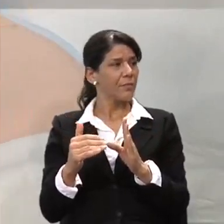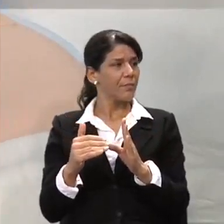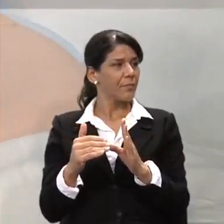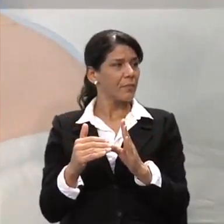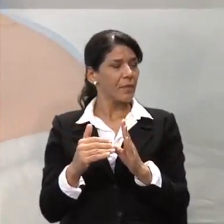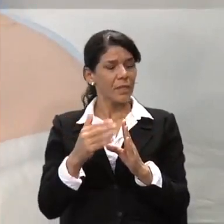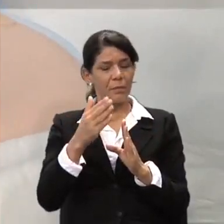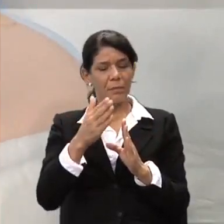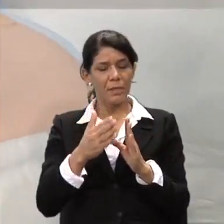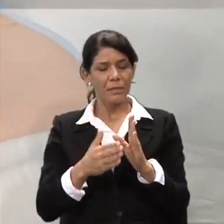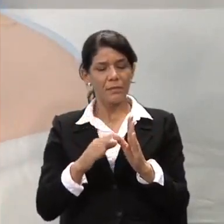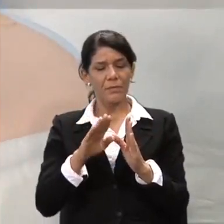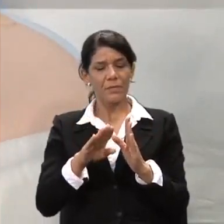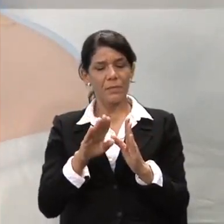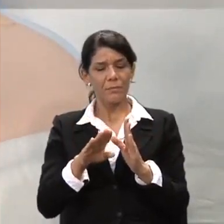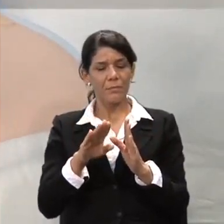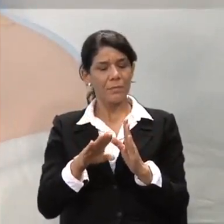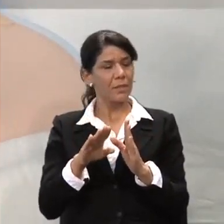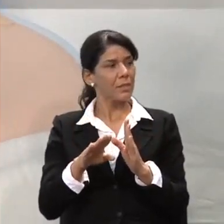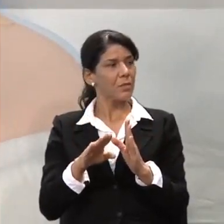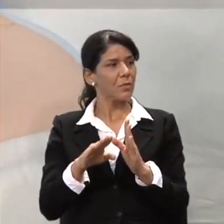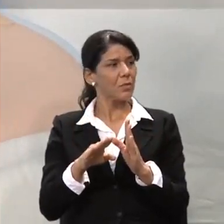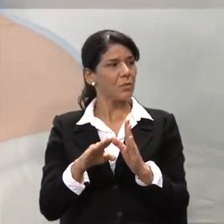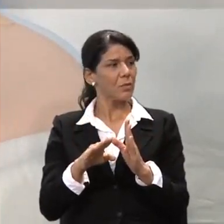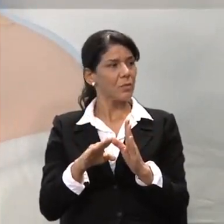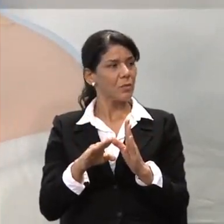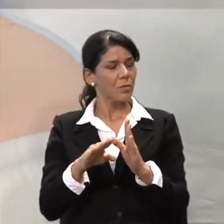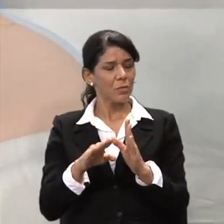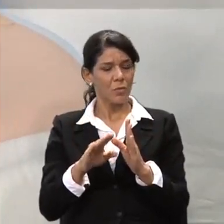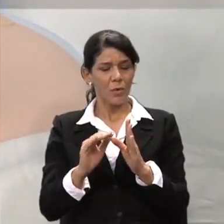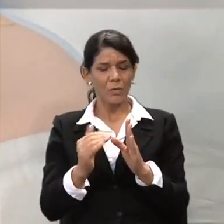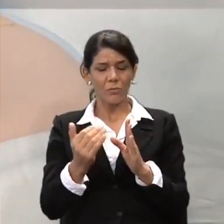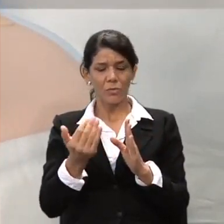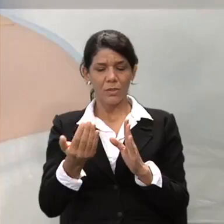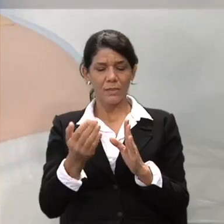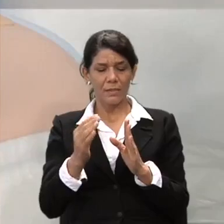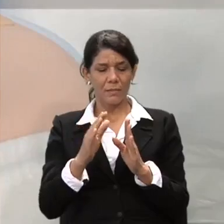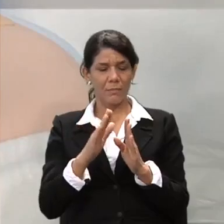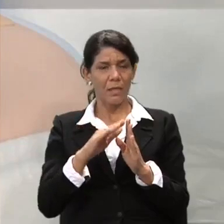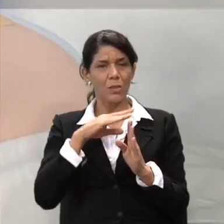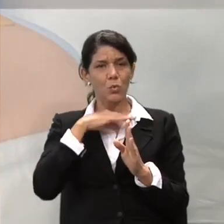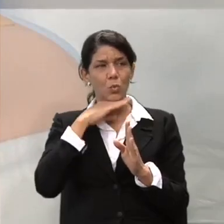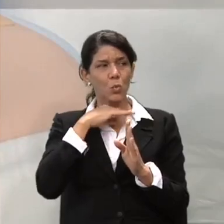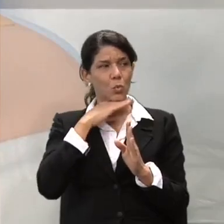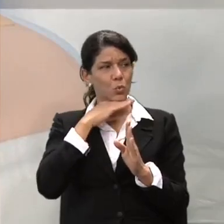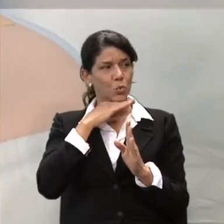quadrantes, e a aplicação deve ser sempre no quadrante superior, tá?